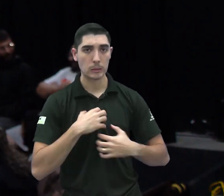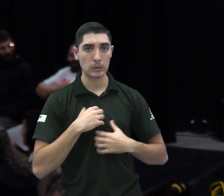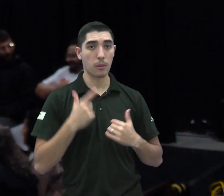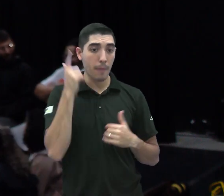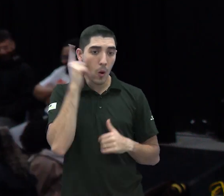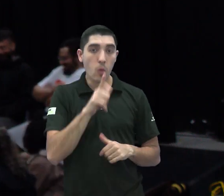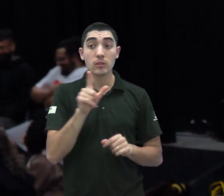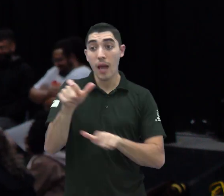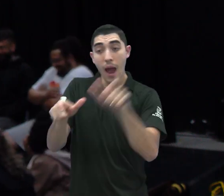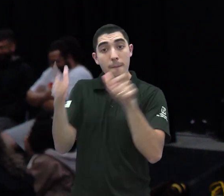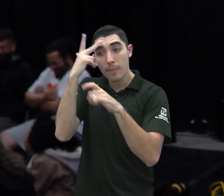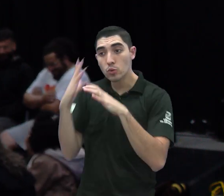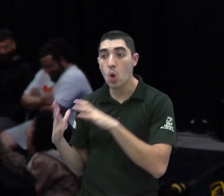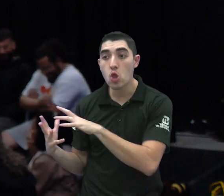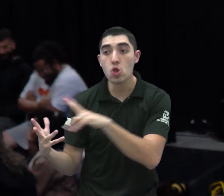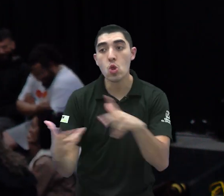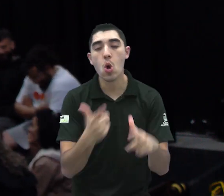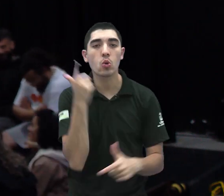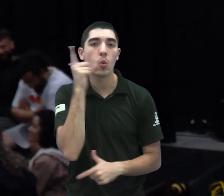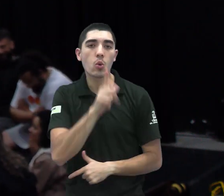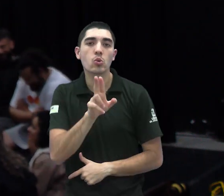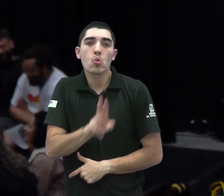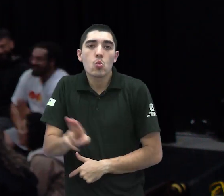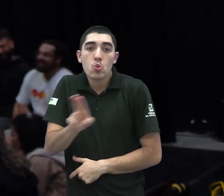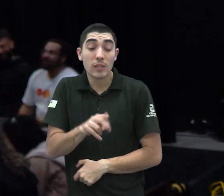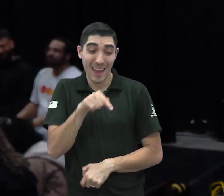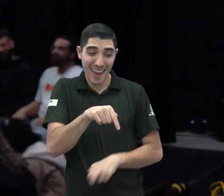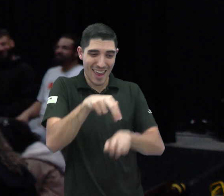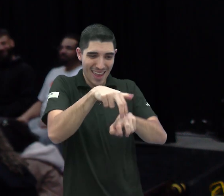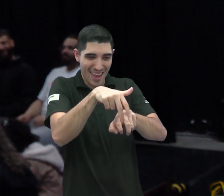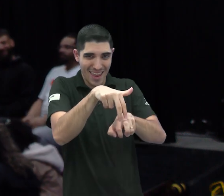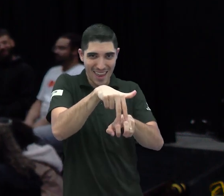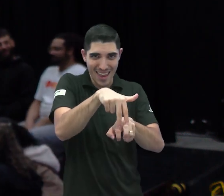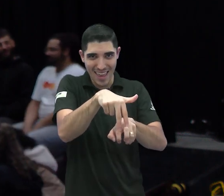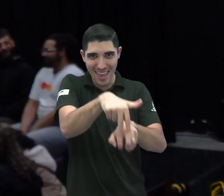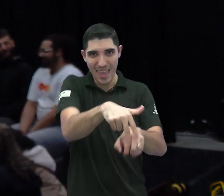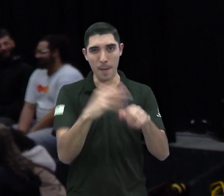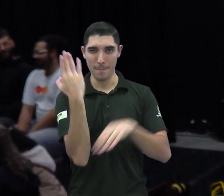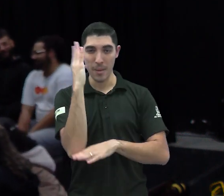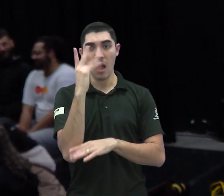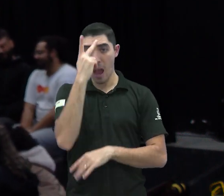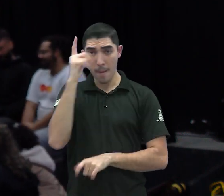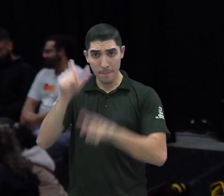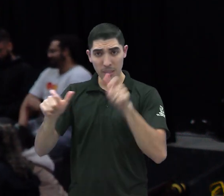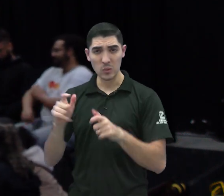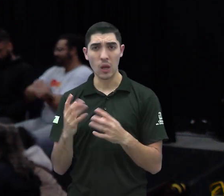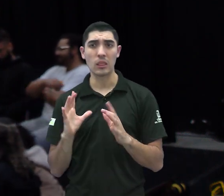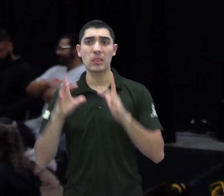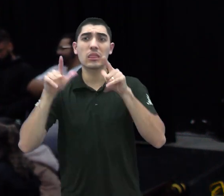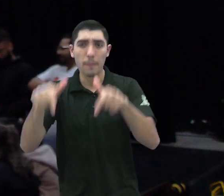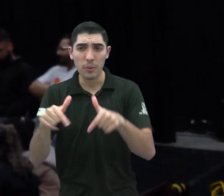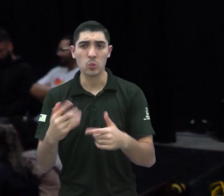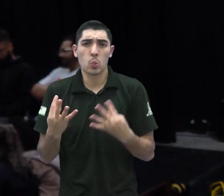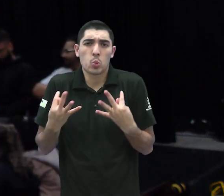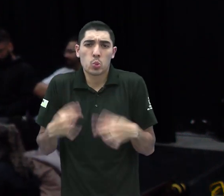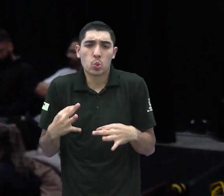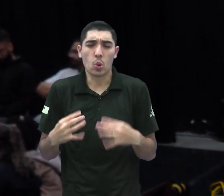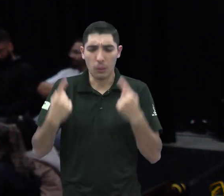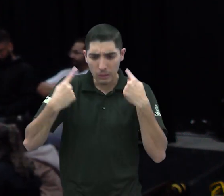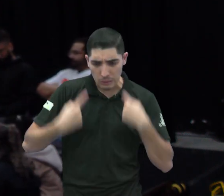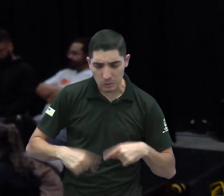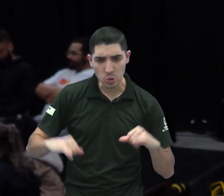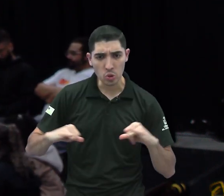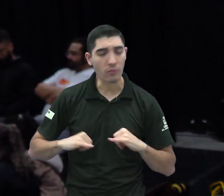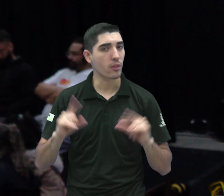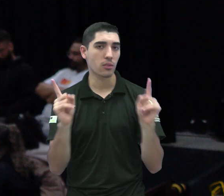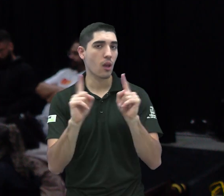saudável, ergonômico, longevo para as pessoas. Então, fazer com que o uso da perna de pau não faça com que as pessoas acumulem lesões, e sim